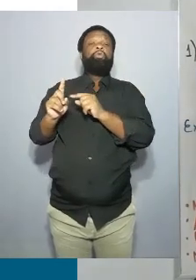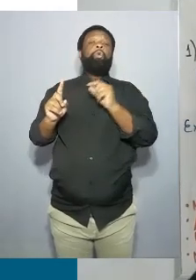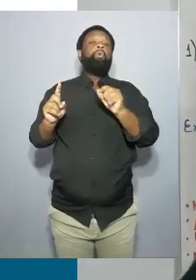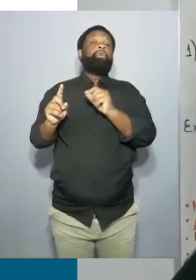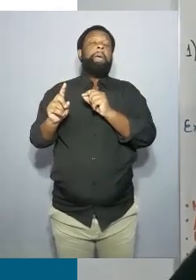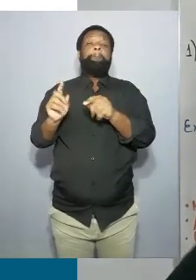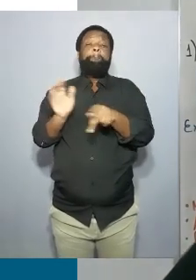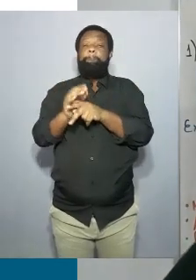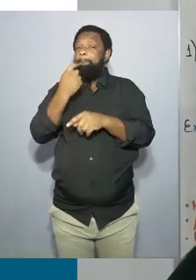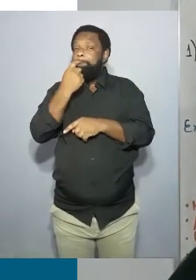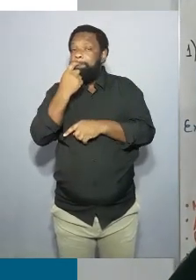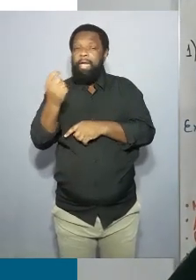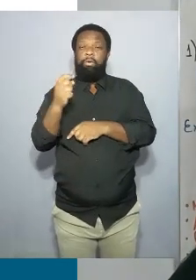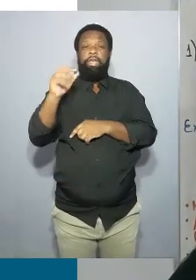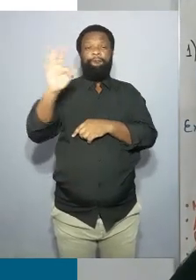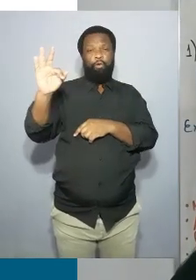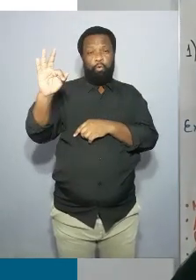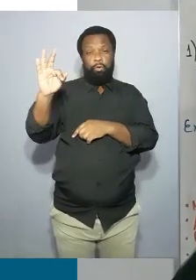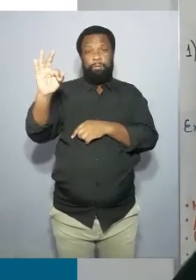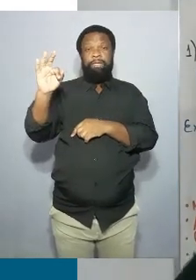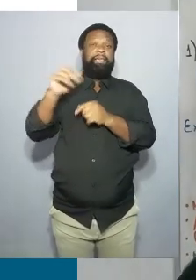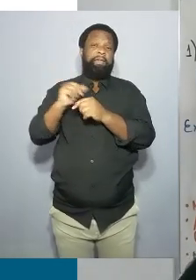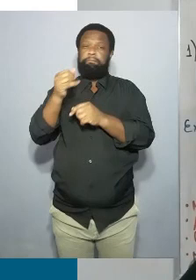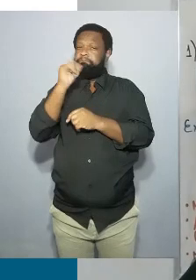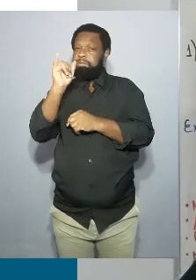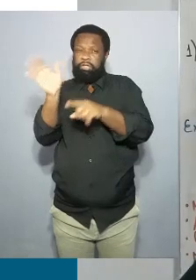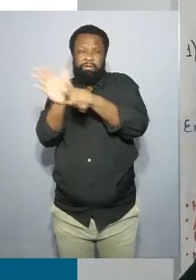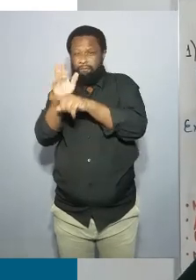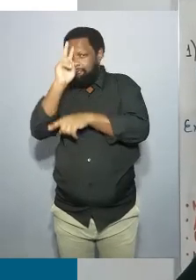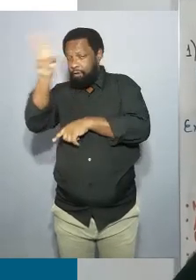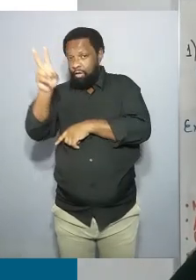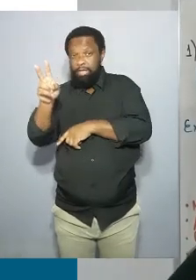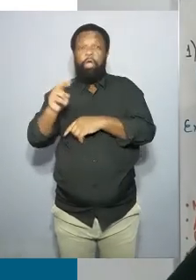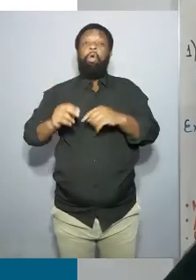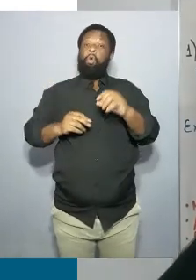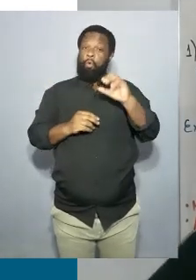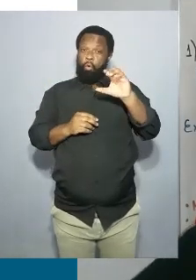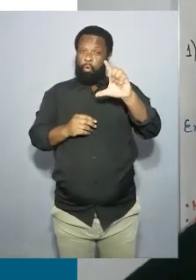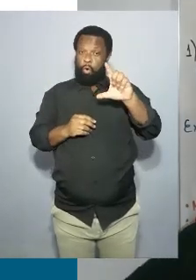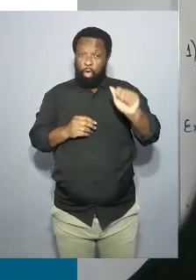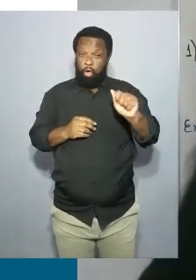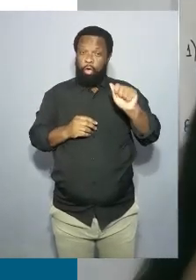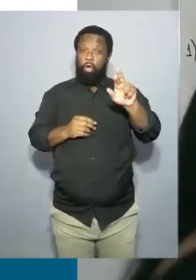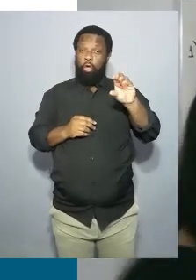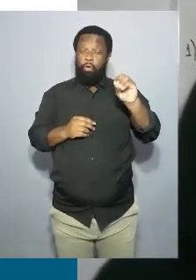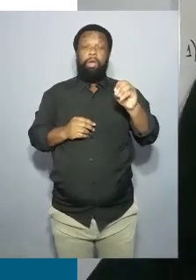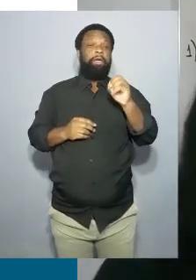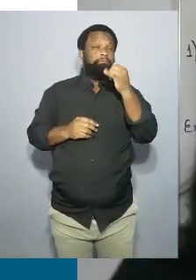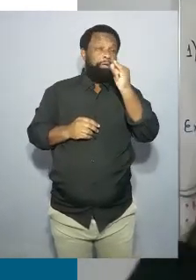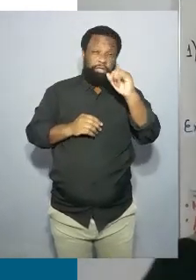elemento mais eletronegativo da tabela periódica. Então, o cloro também é bastante eletronegativo.